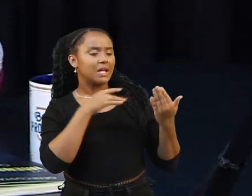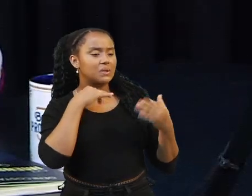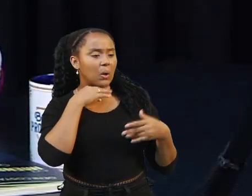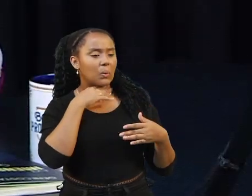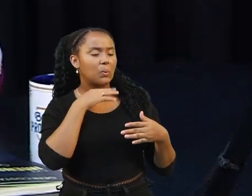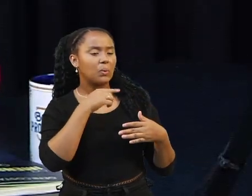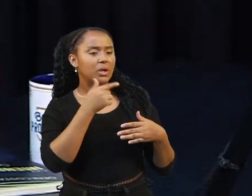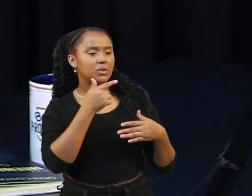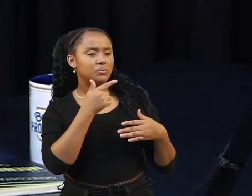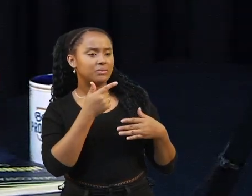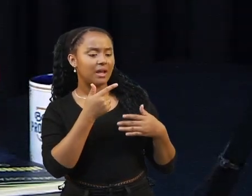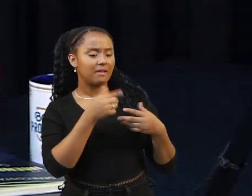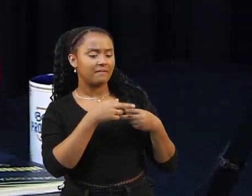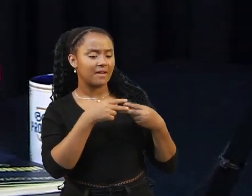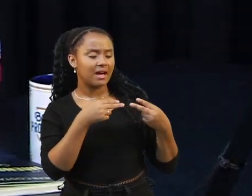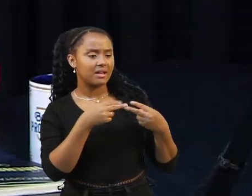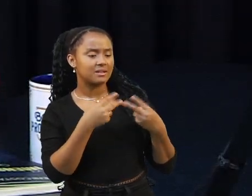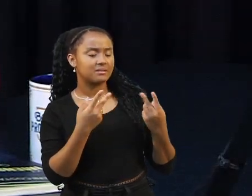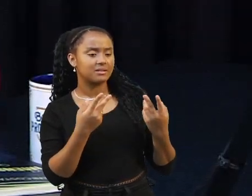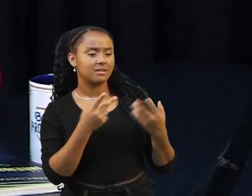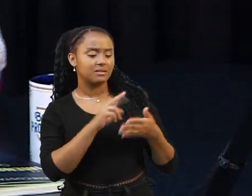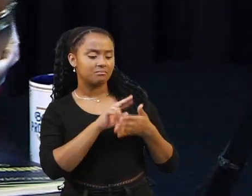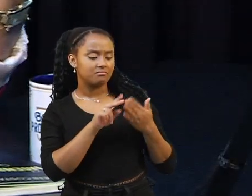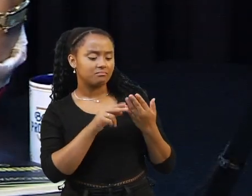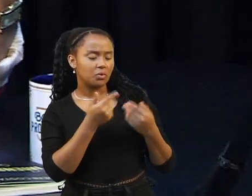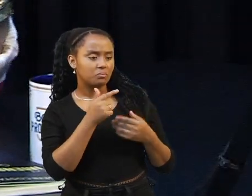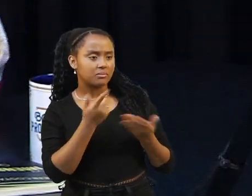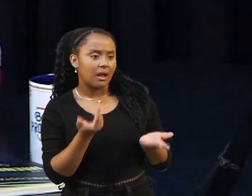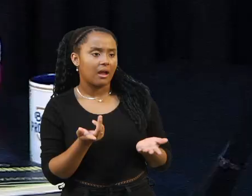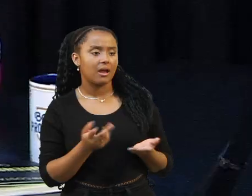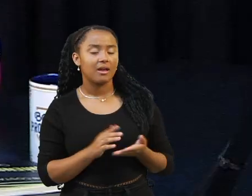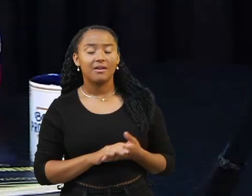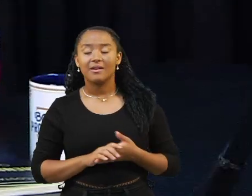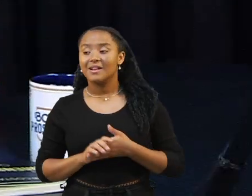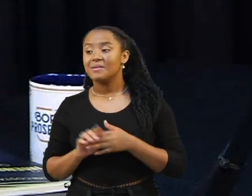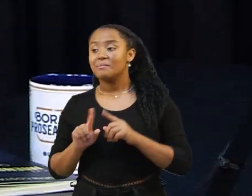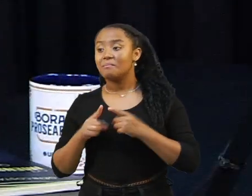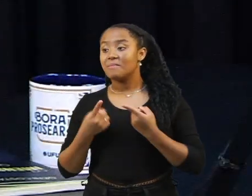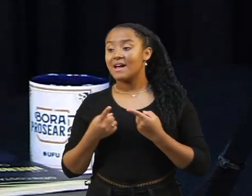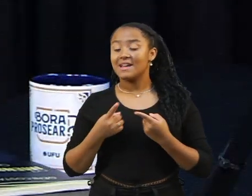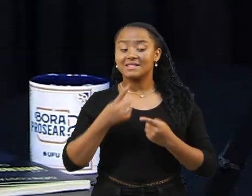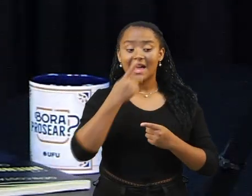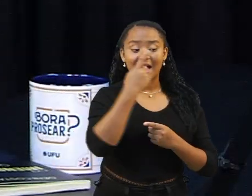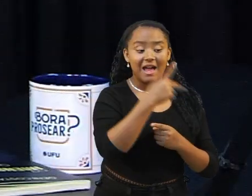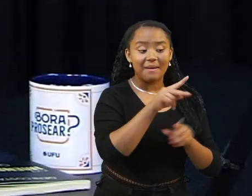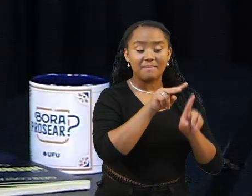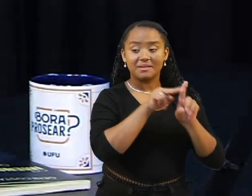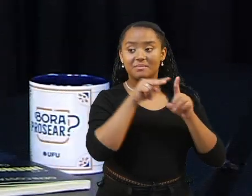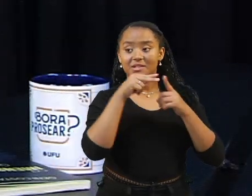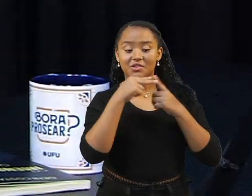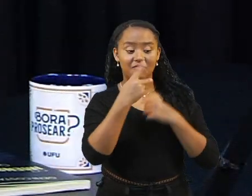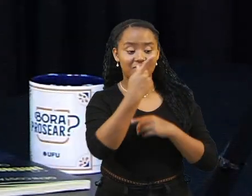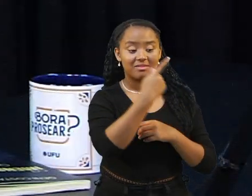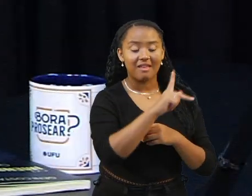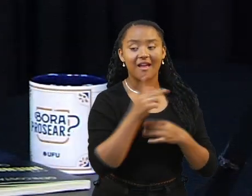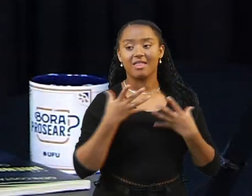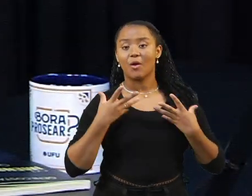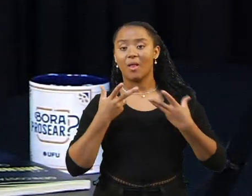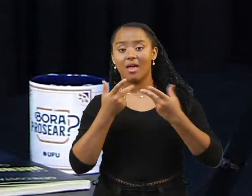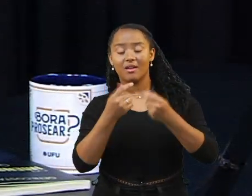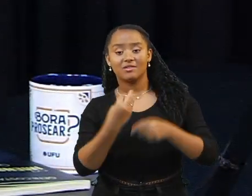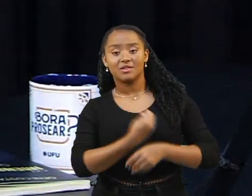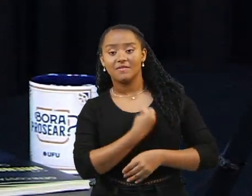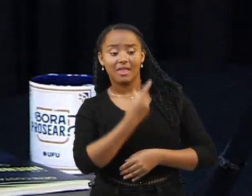não tem tantas coisas, é assim, tem dificuldade disso. Gente, mas a percepção dela da qualidade